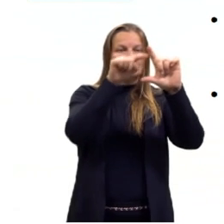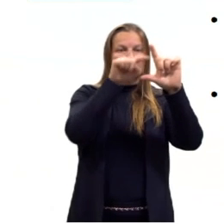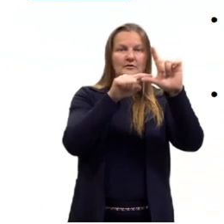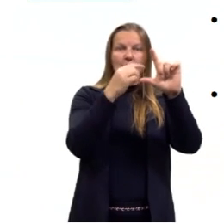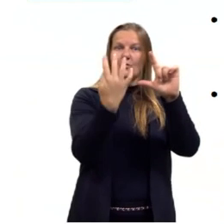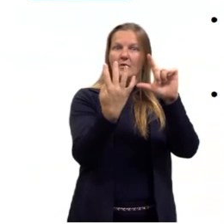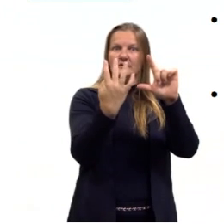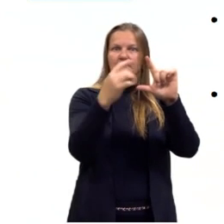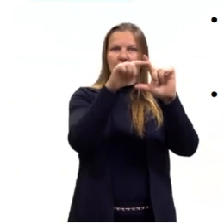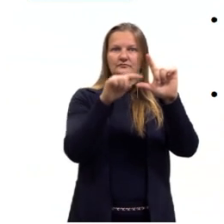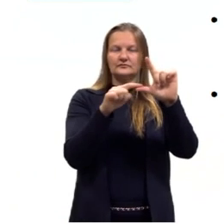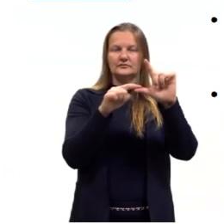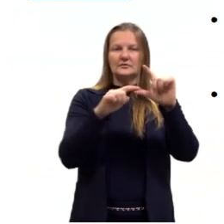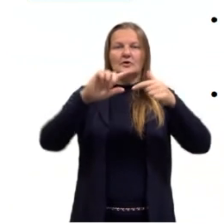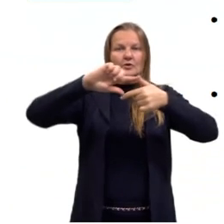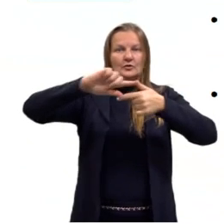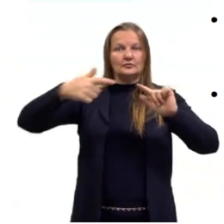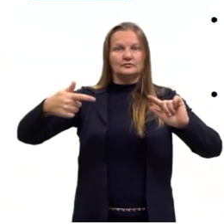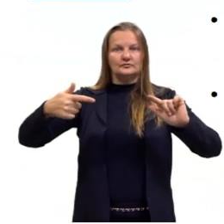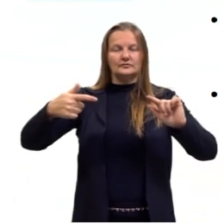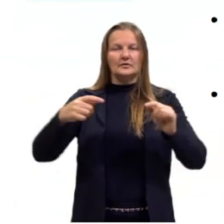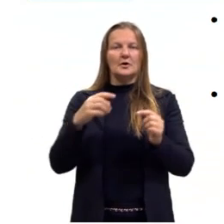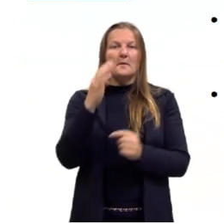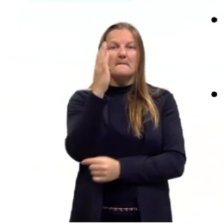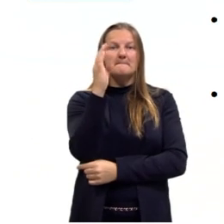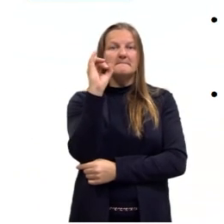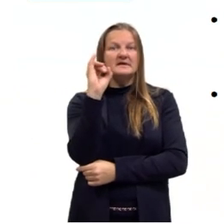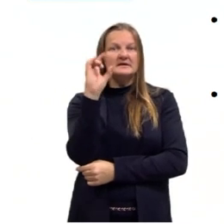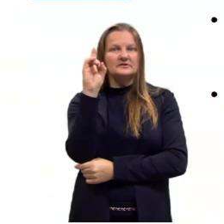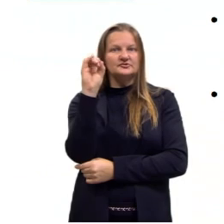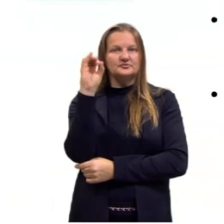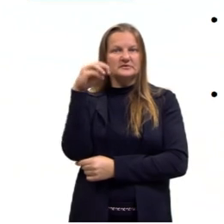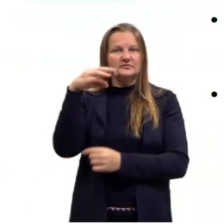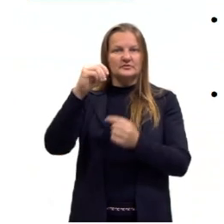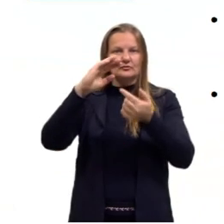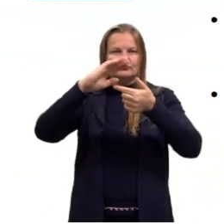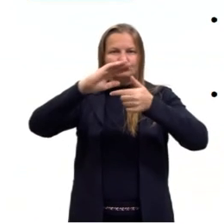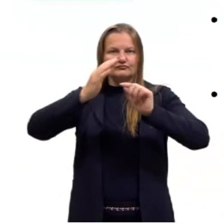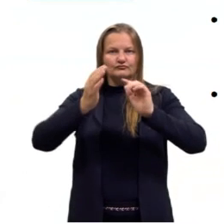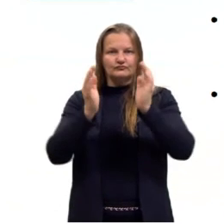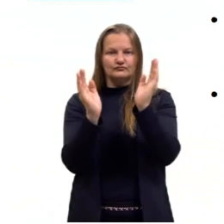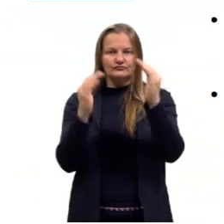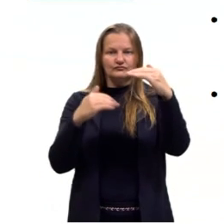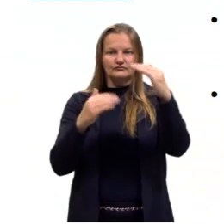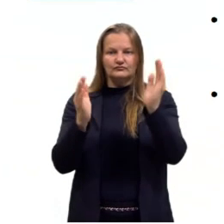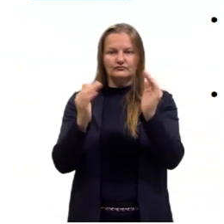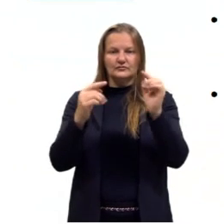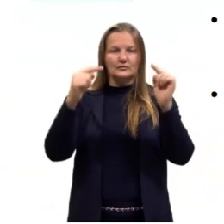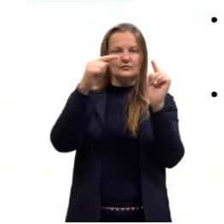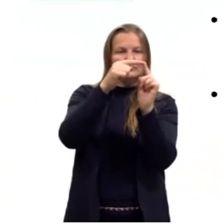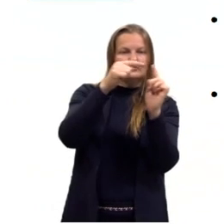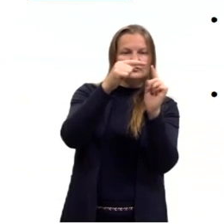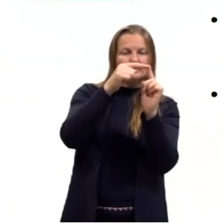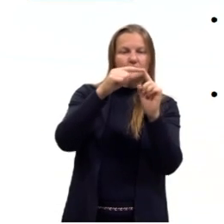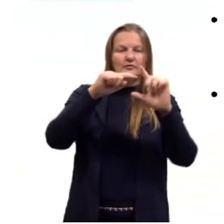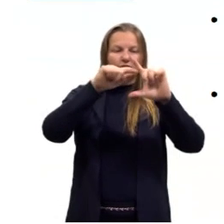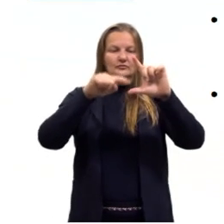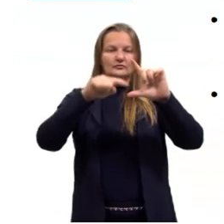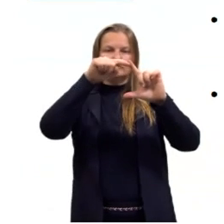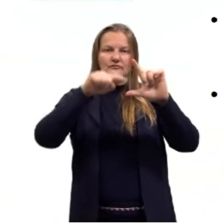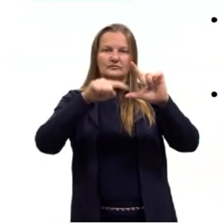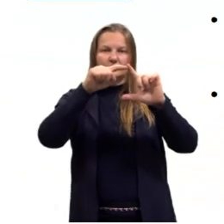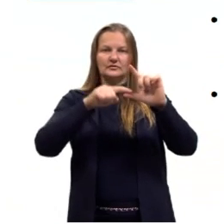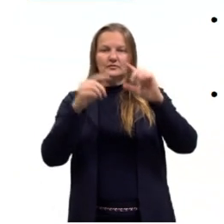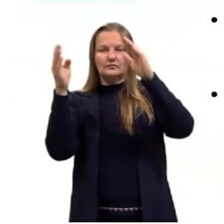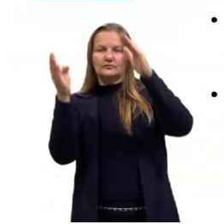essa figura geométrica bidimensional é formada por lados vértices ângulos e